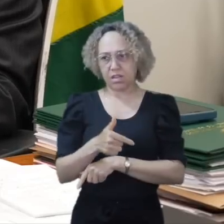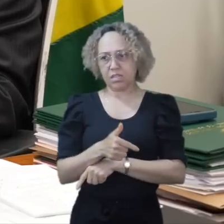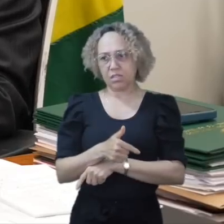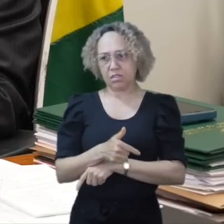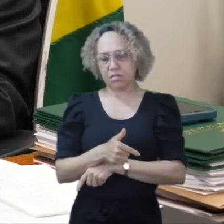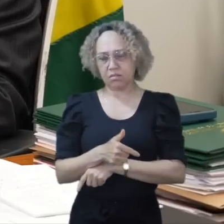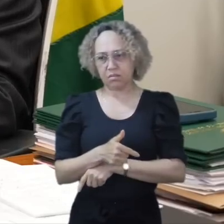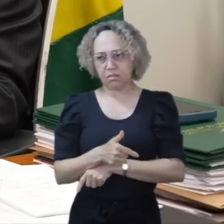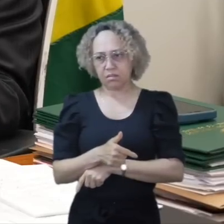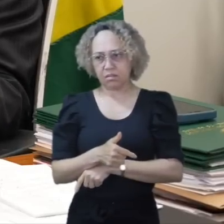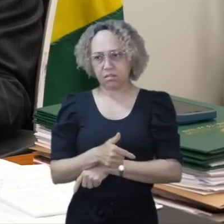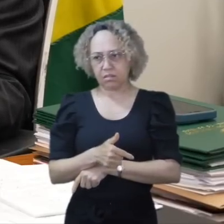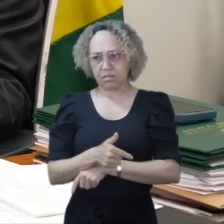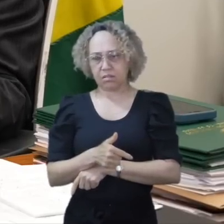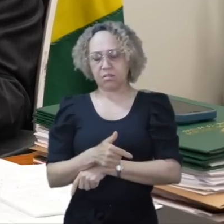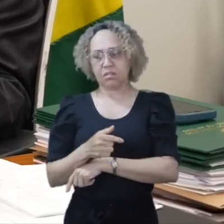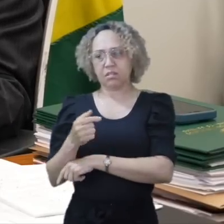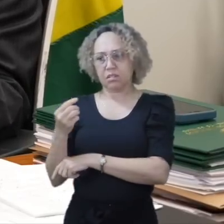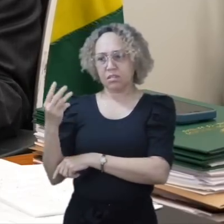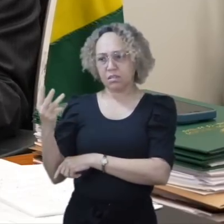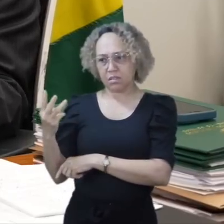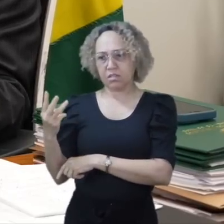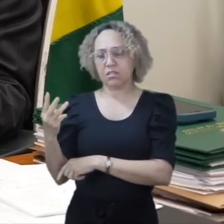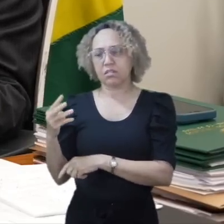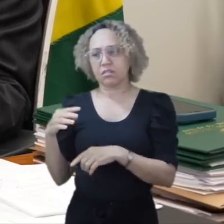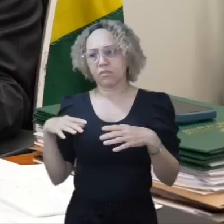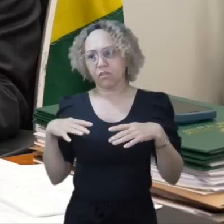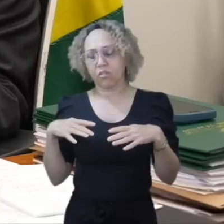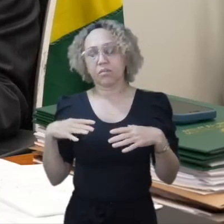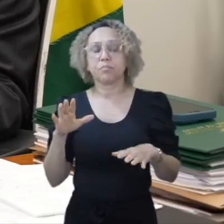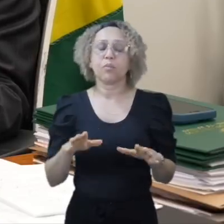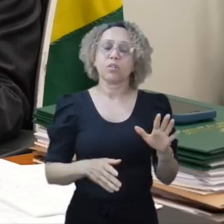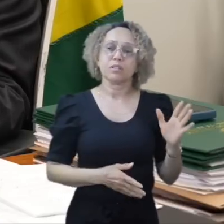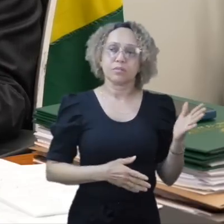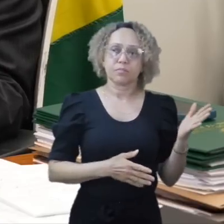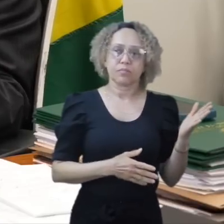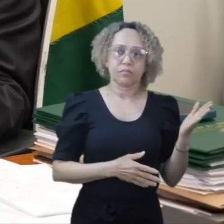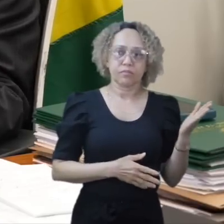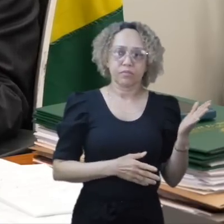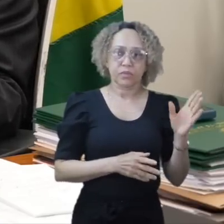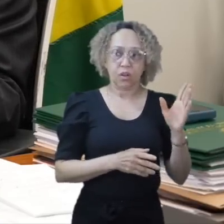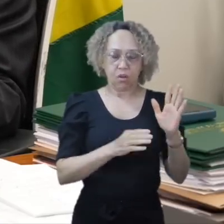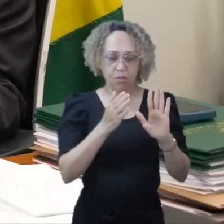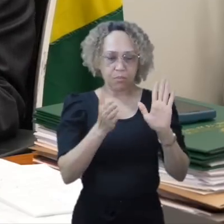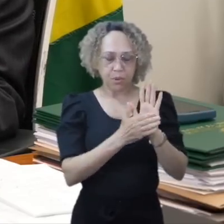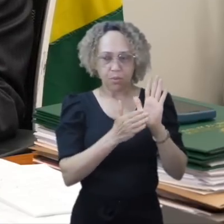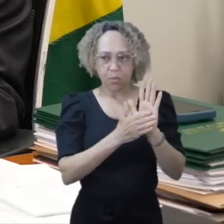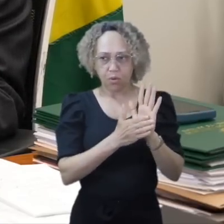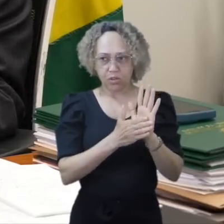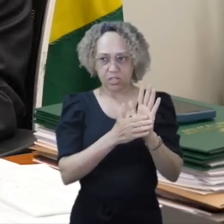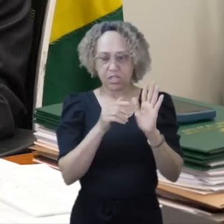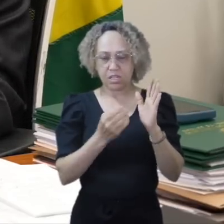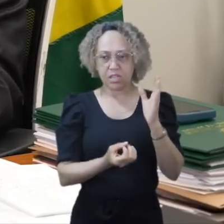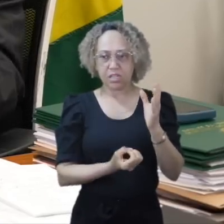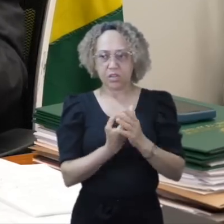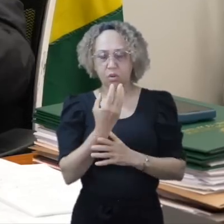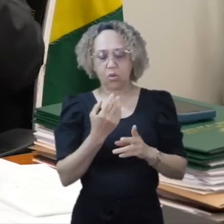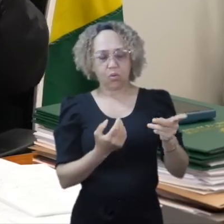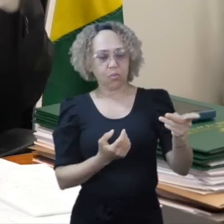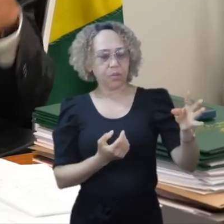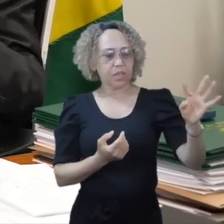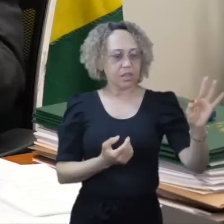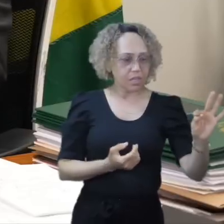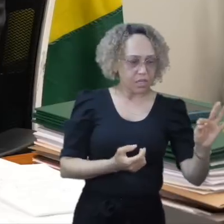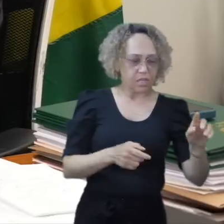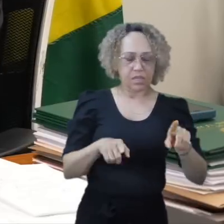essa proposta, o pai dela é o PT e o PSOL. São 2 deputados das 2 legendas que apresentaram essa